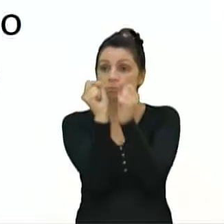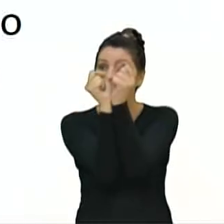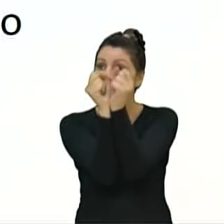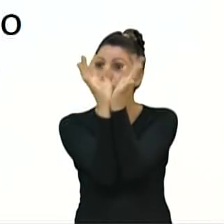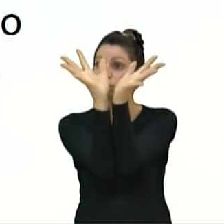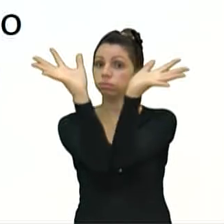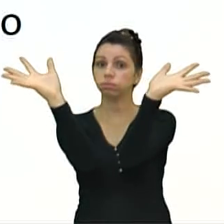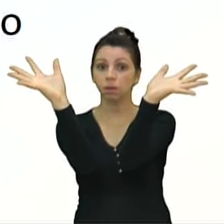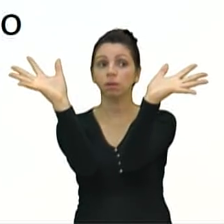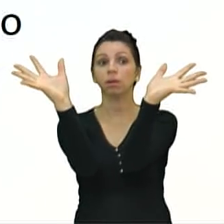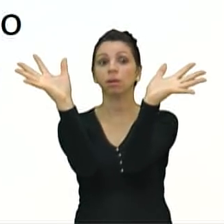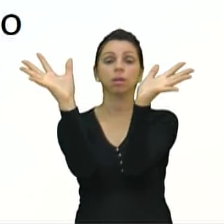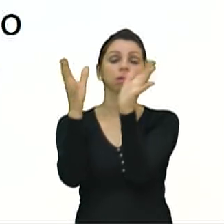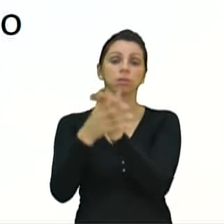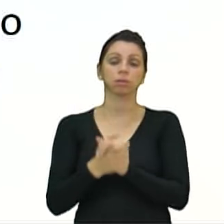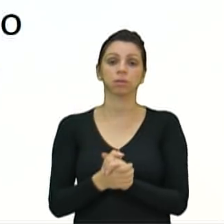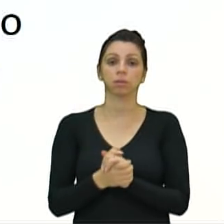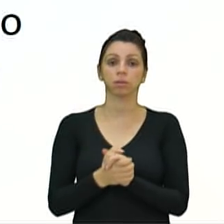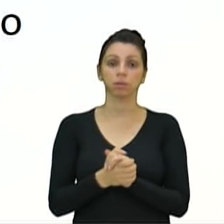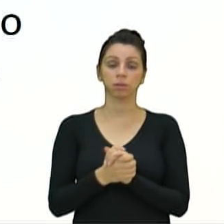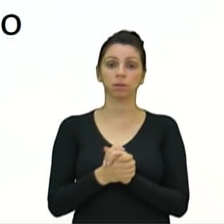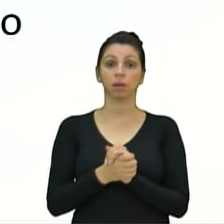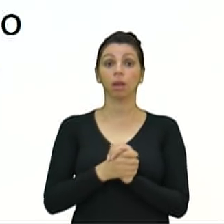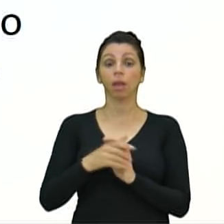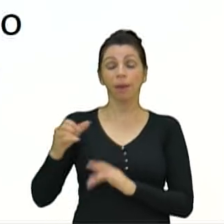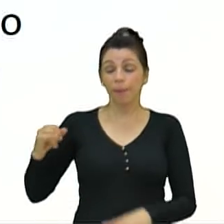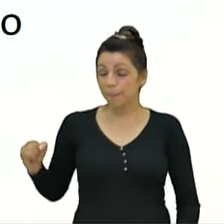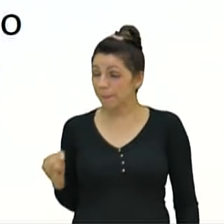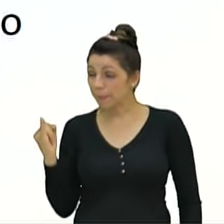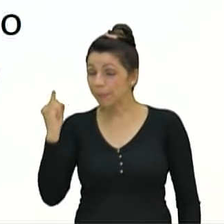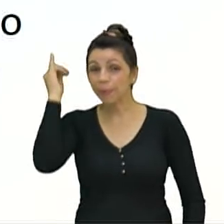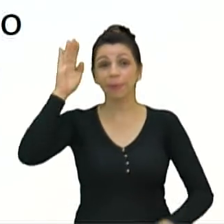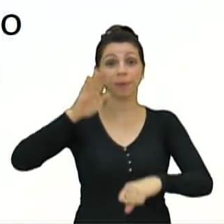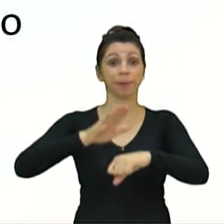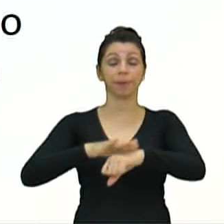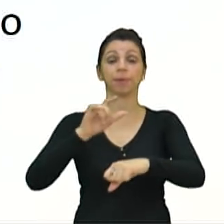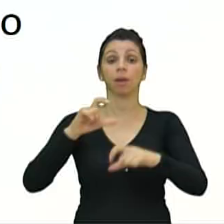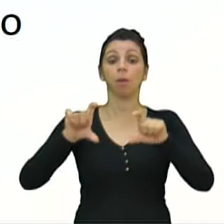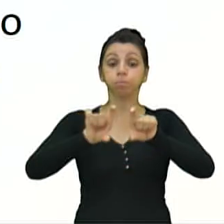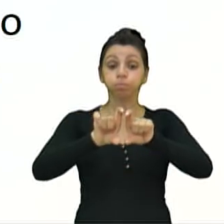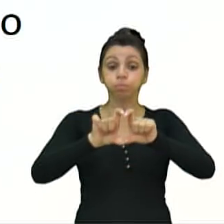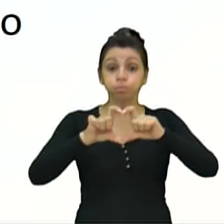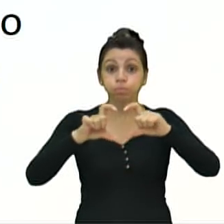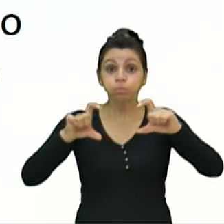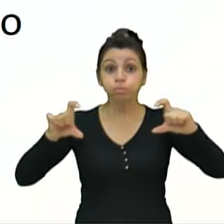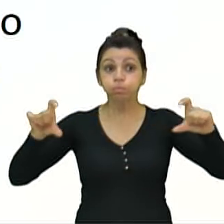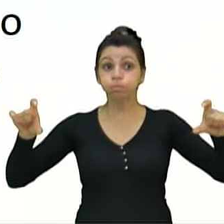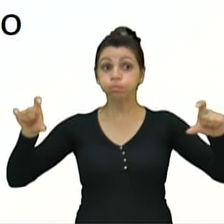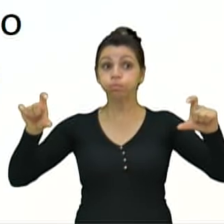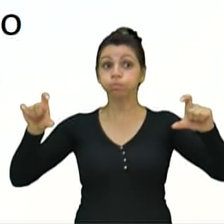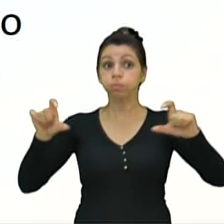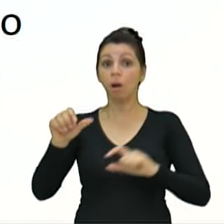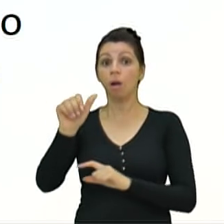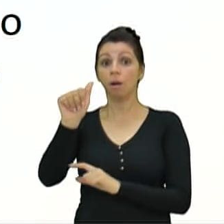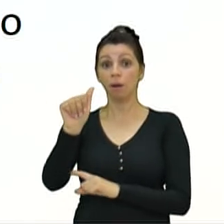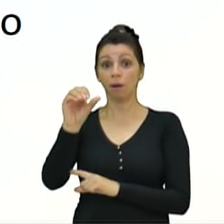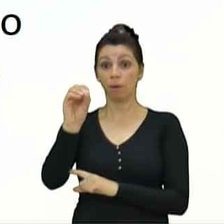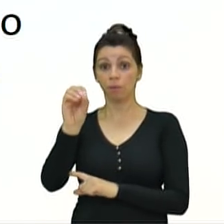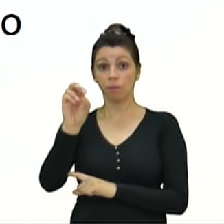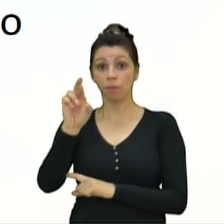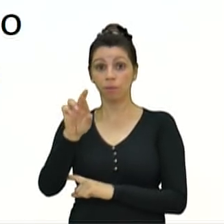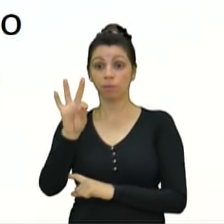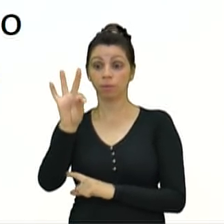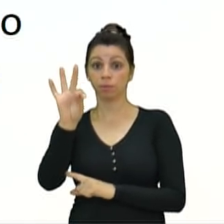Ela se ramifica, é a maior e mais importante artéria do corpo humano. É a artéria aorta,